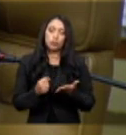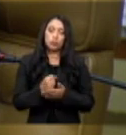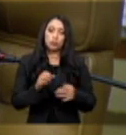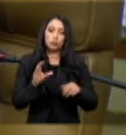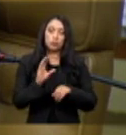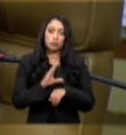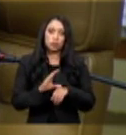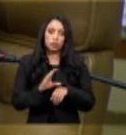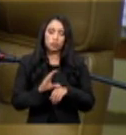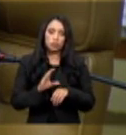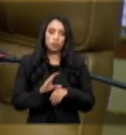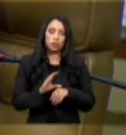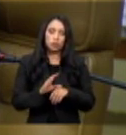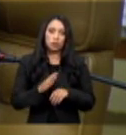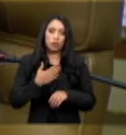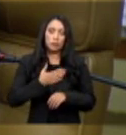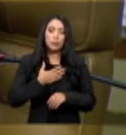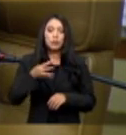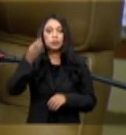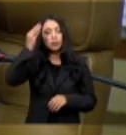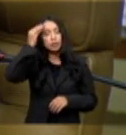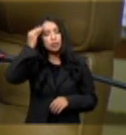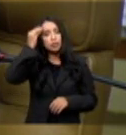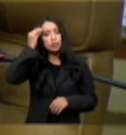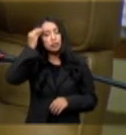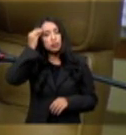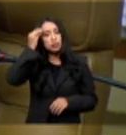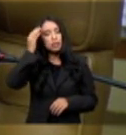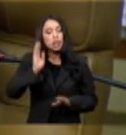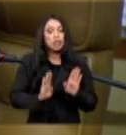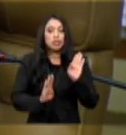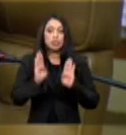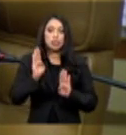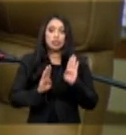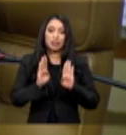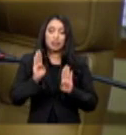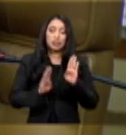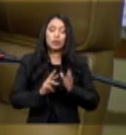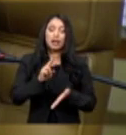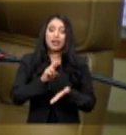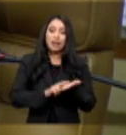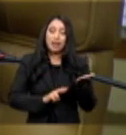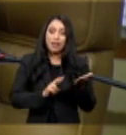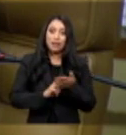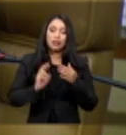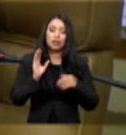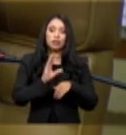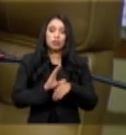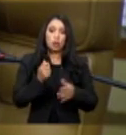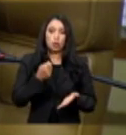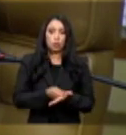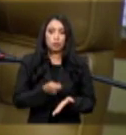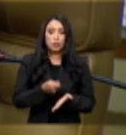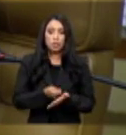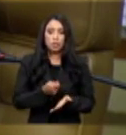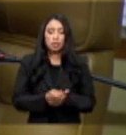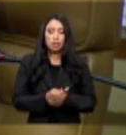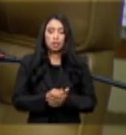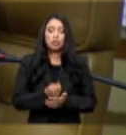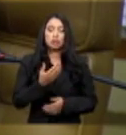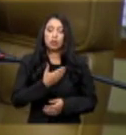da minha compreensão é que no direito brasileiro, licitação é regra constitucional, é obrigação do ente público,